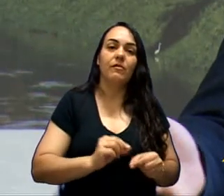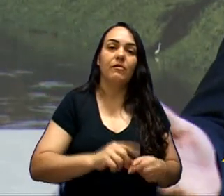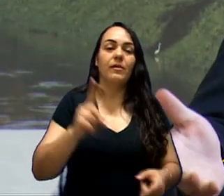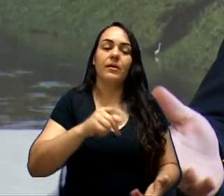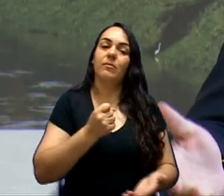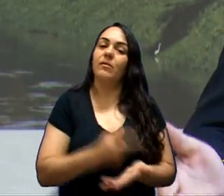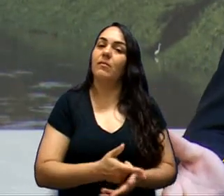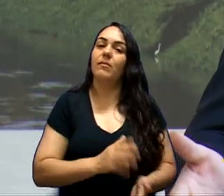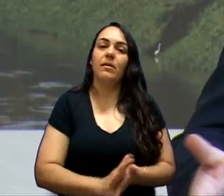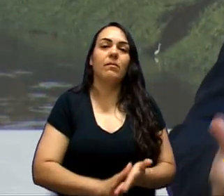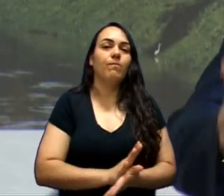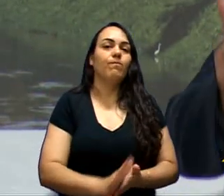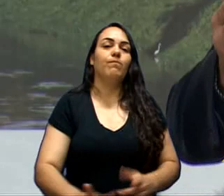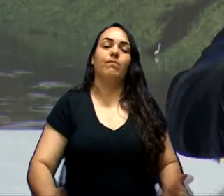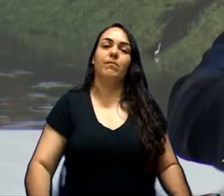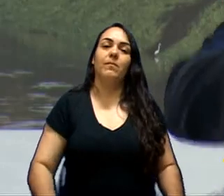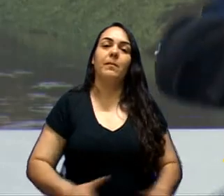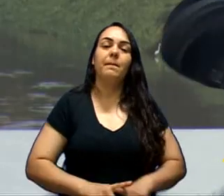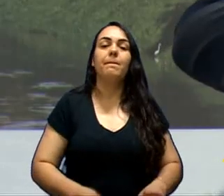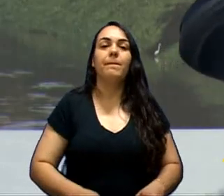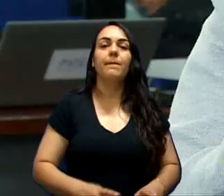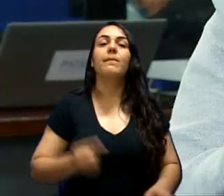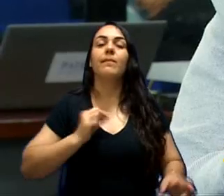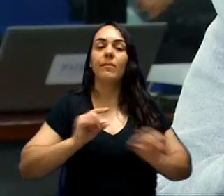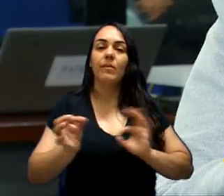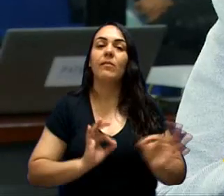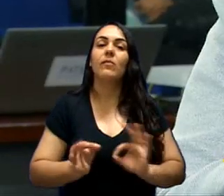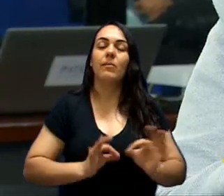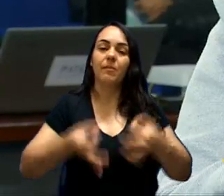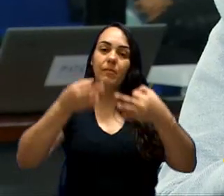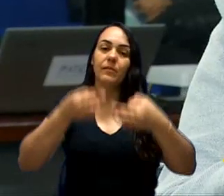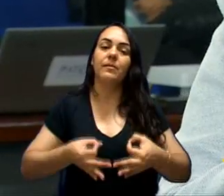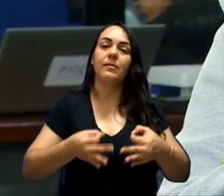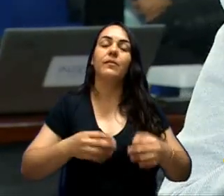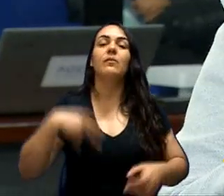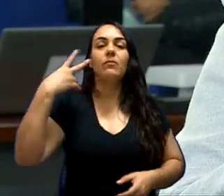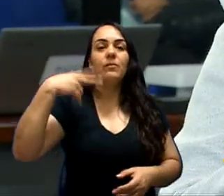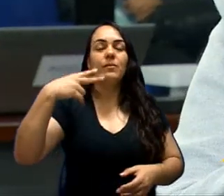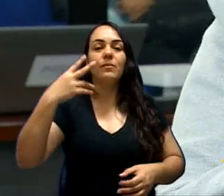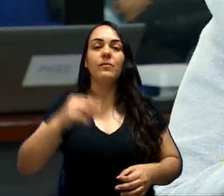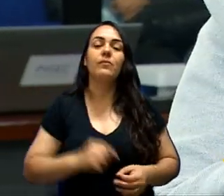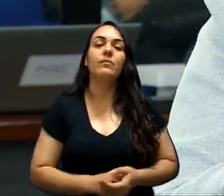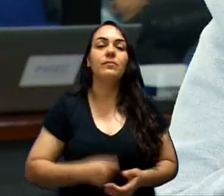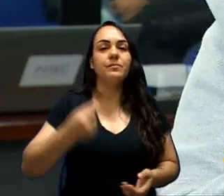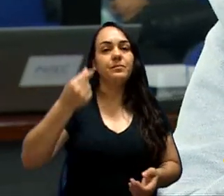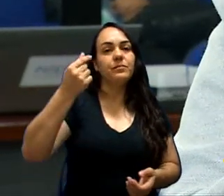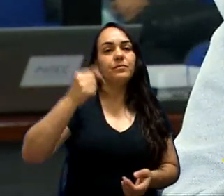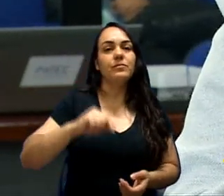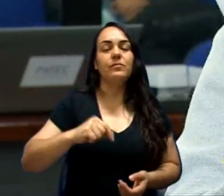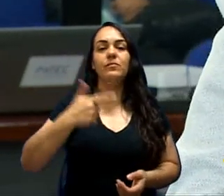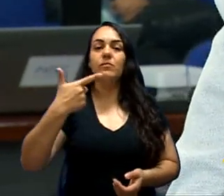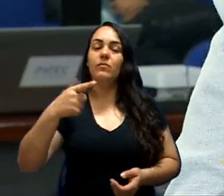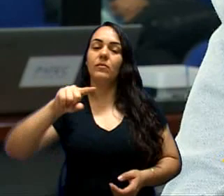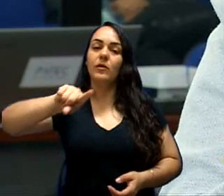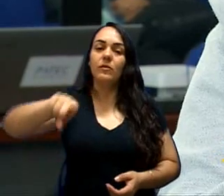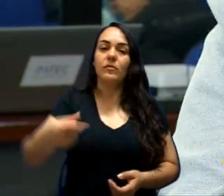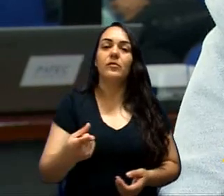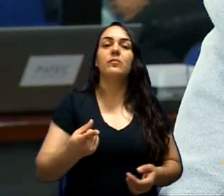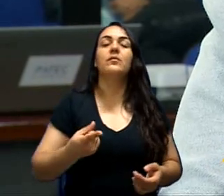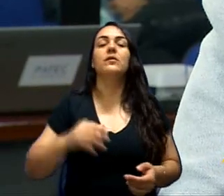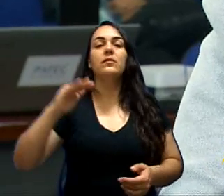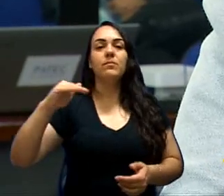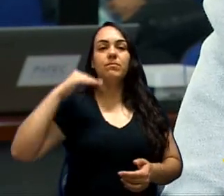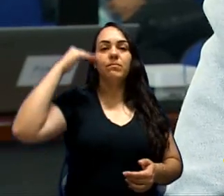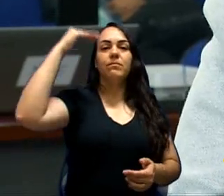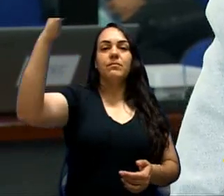mesmo. Você sabe que, por exemplo, agora... Nós estamos trabalhando com a Comissão de Economia para isso. Eu já sei que tem vereador com emenda acima de 2 milhões acima da